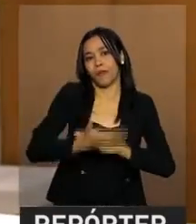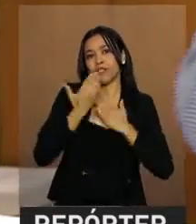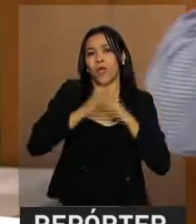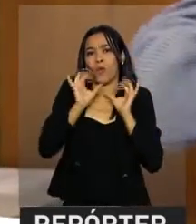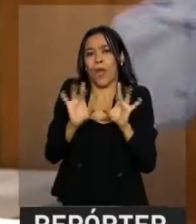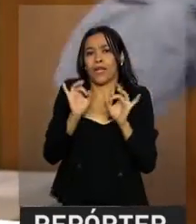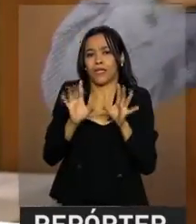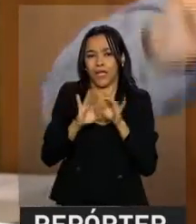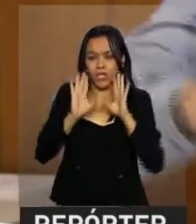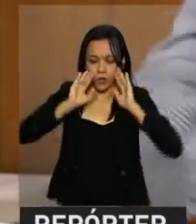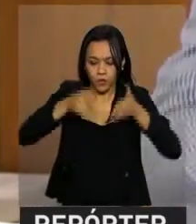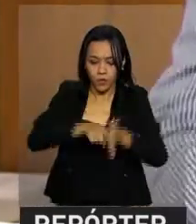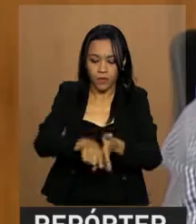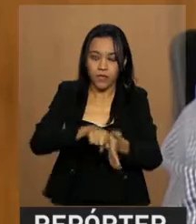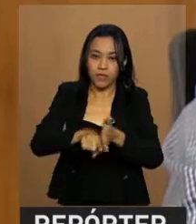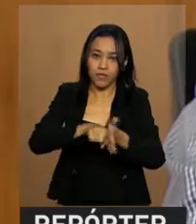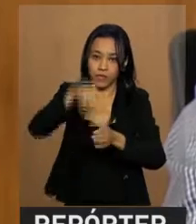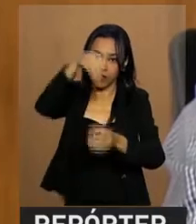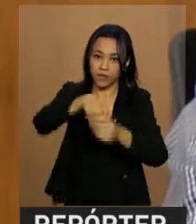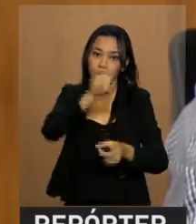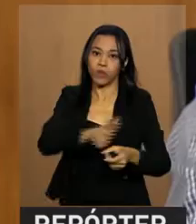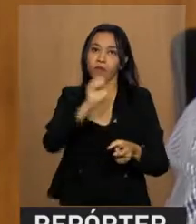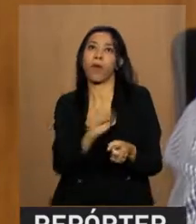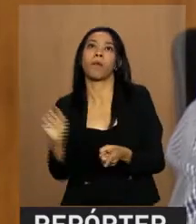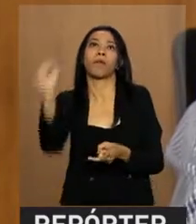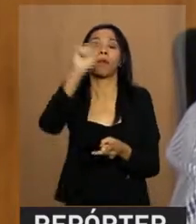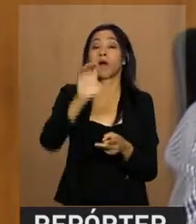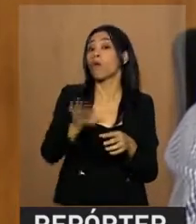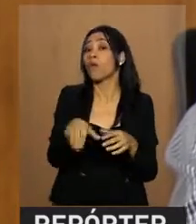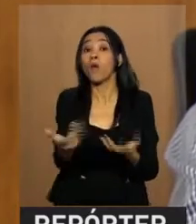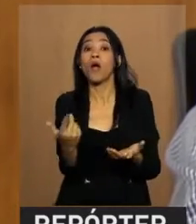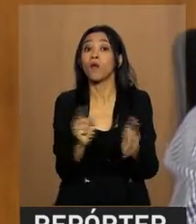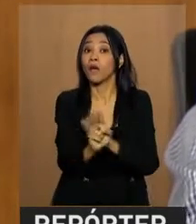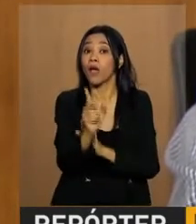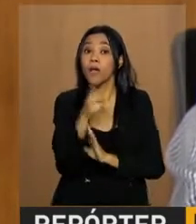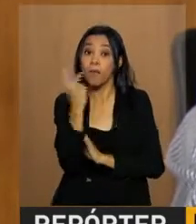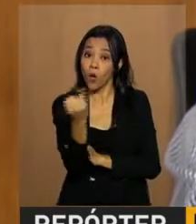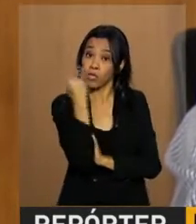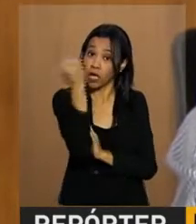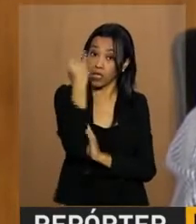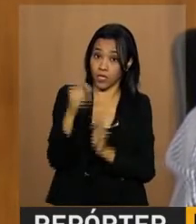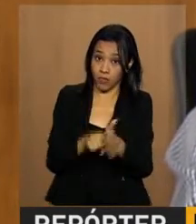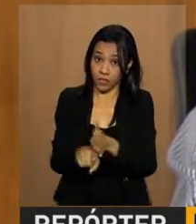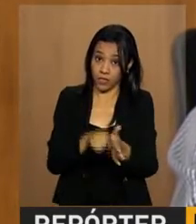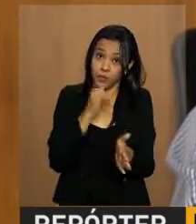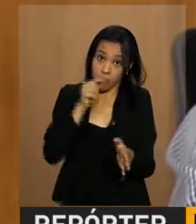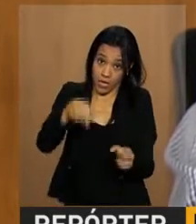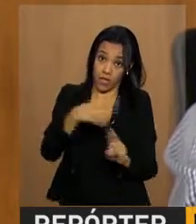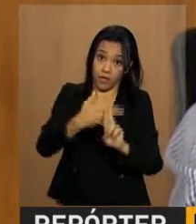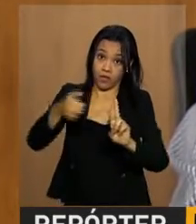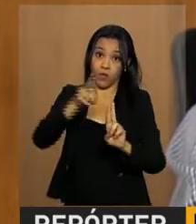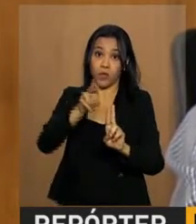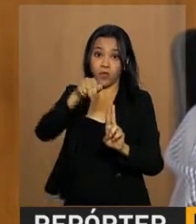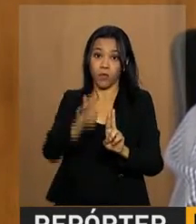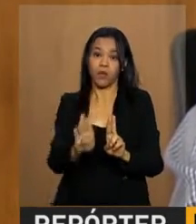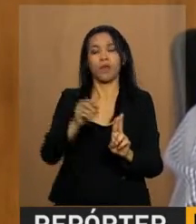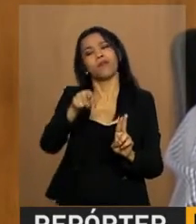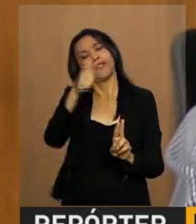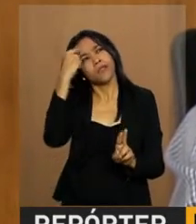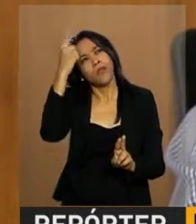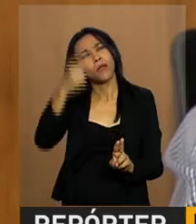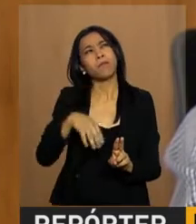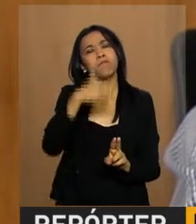das pesquisas acadêmicas com a importância da bolsa para pesquisa científica por exemplo a universidade brasil já tem uma idéia